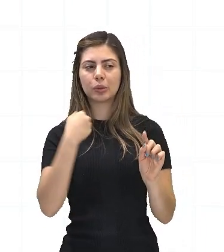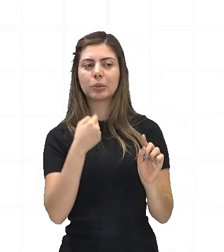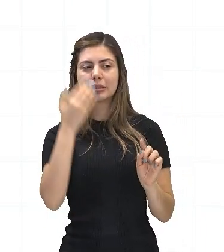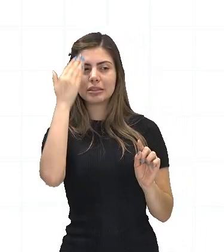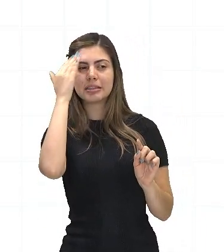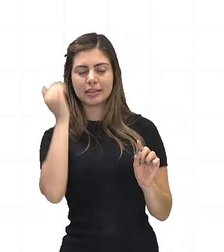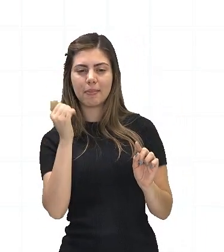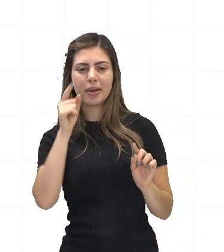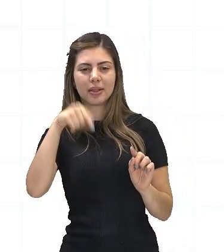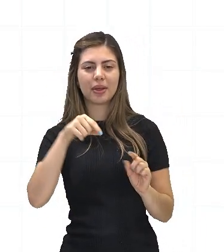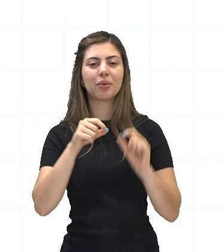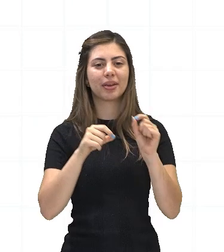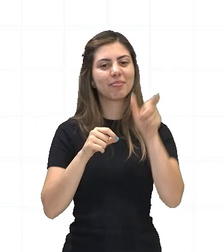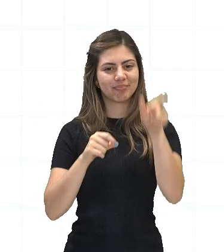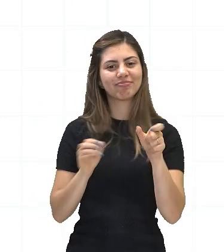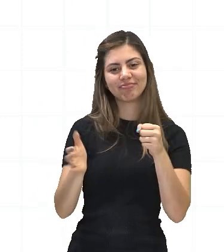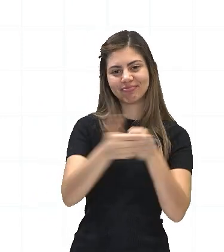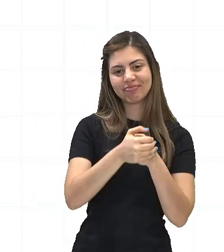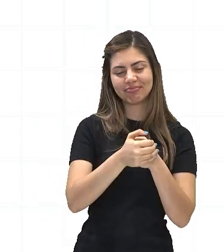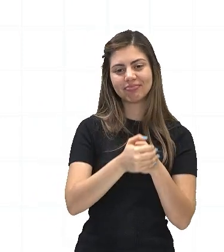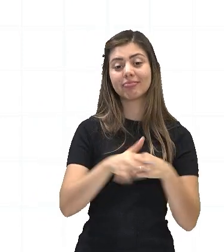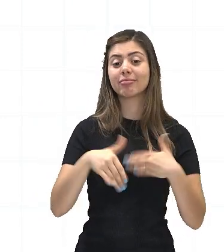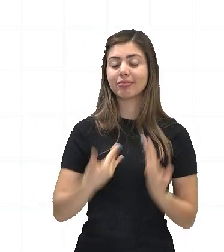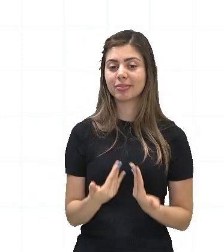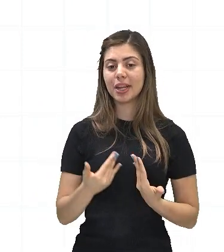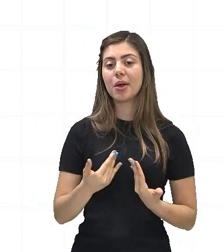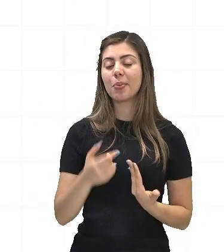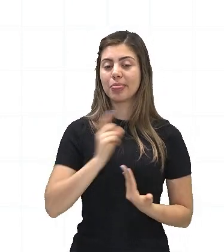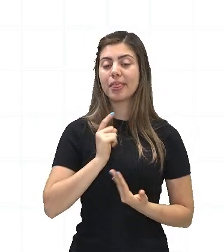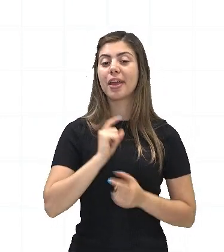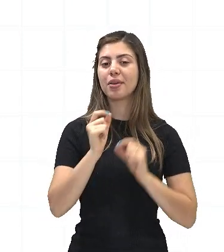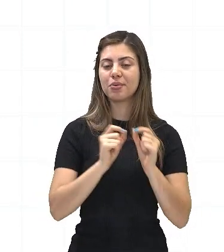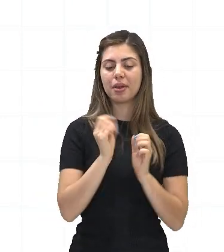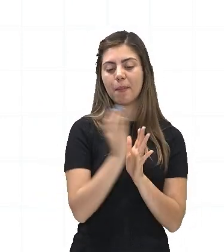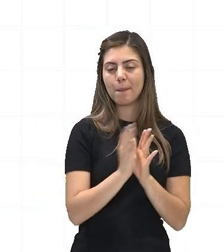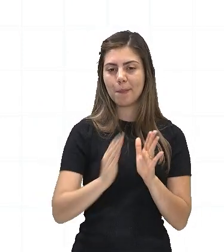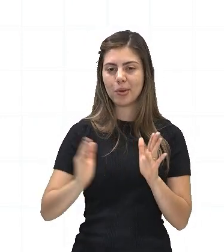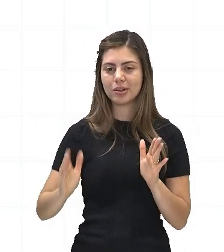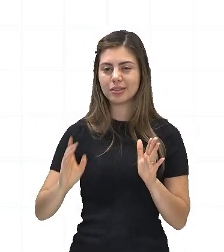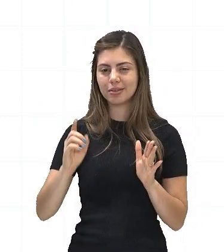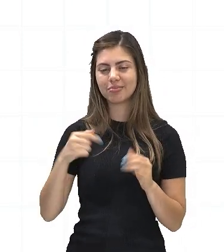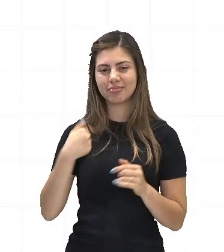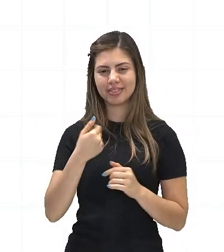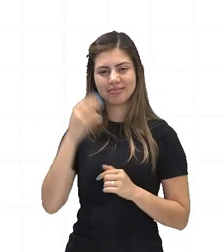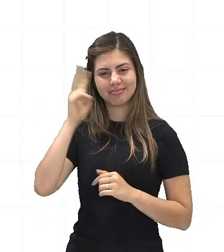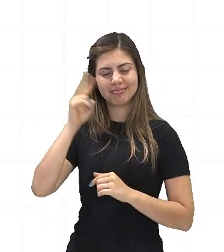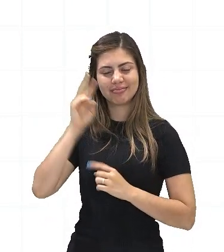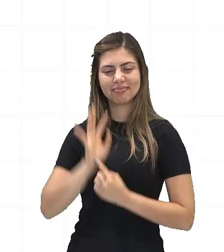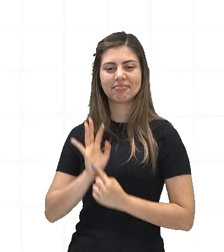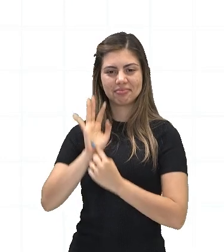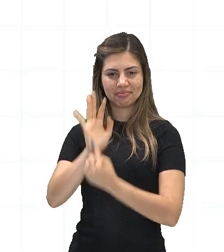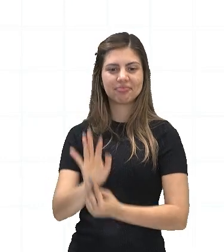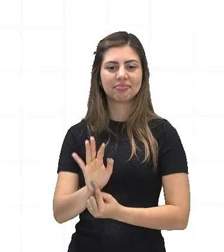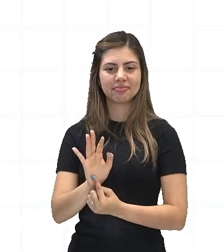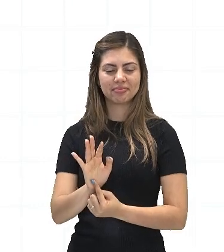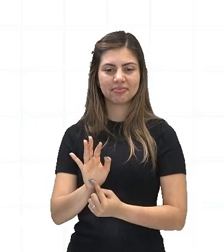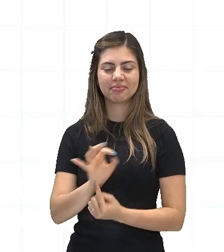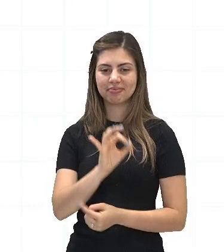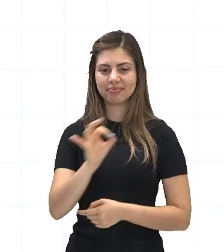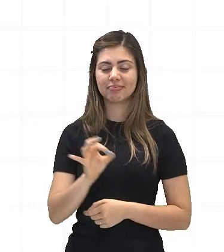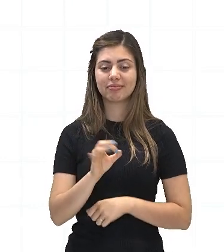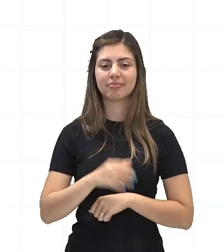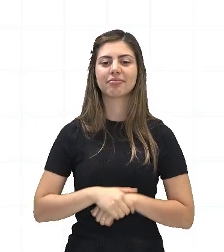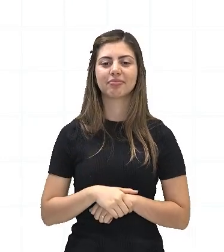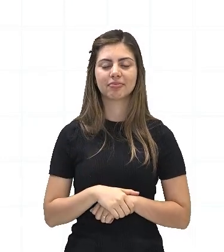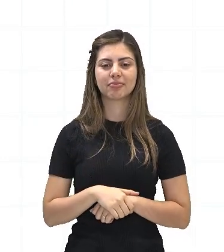do meu sujeito oculto, justamente por causa daquele processo que vocês acabaram de observar, que acabaram de definir